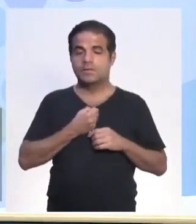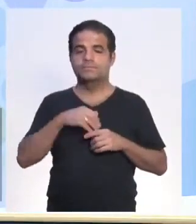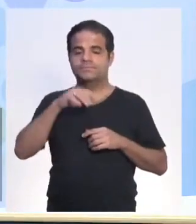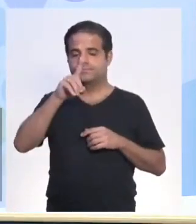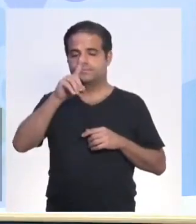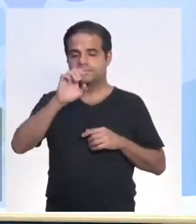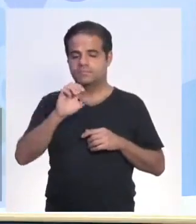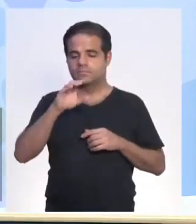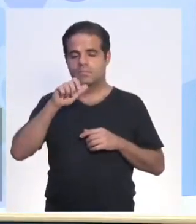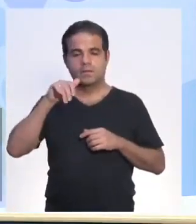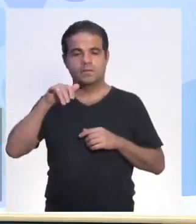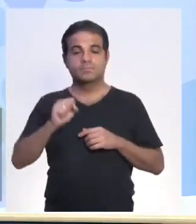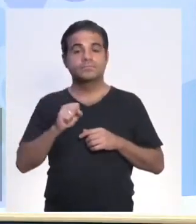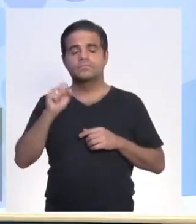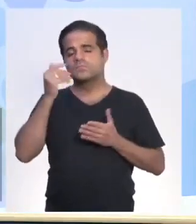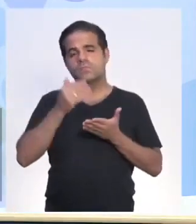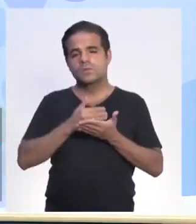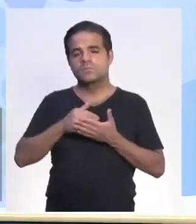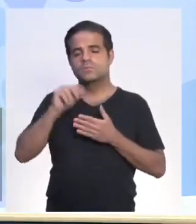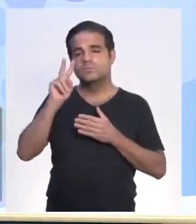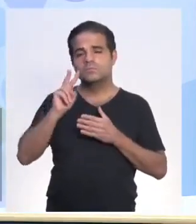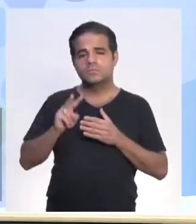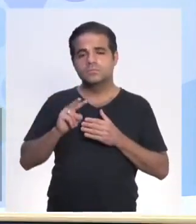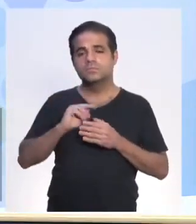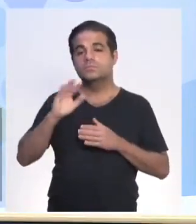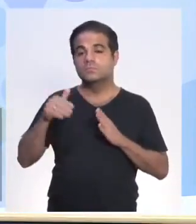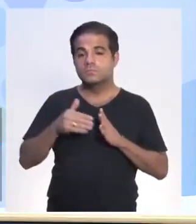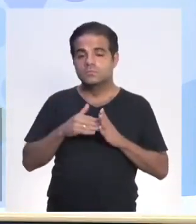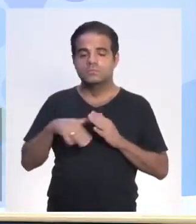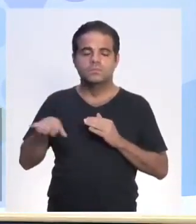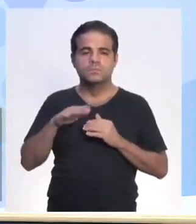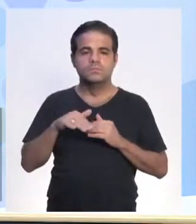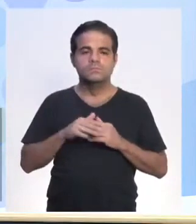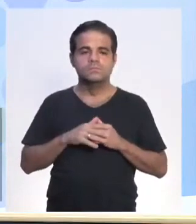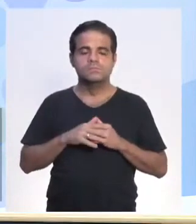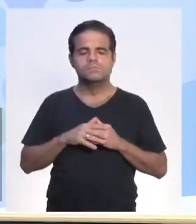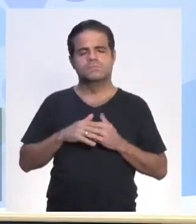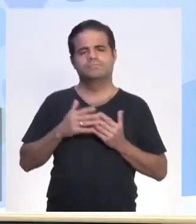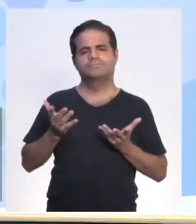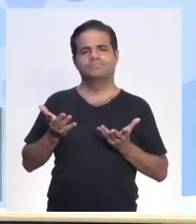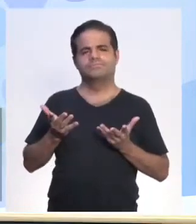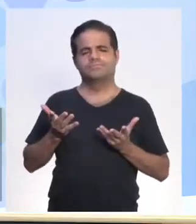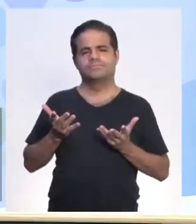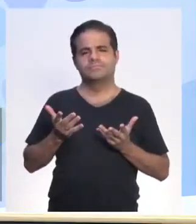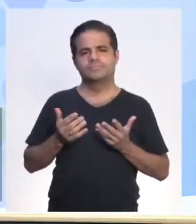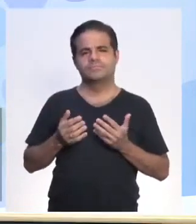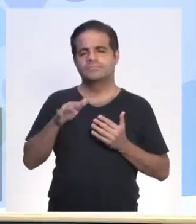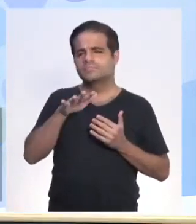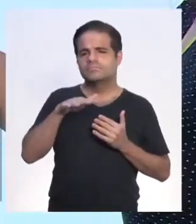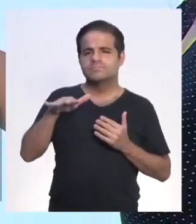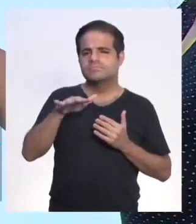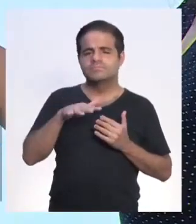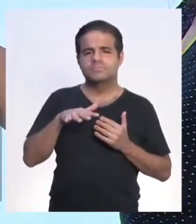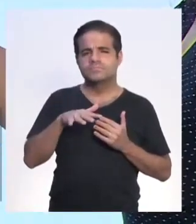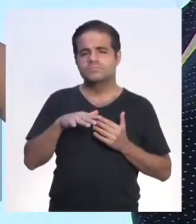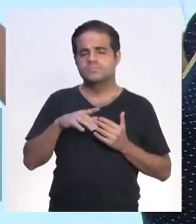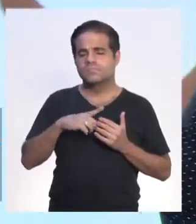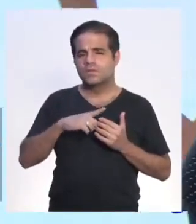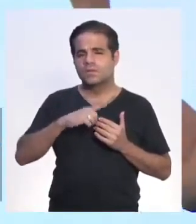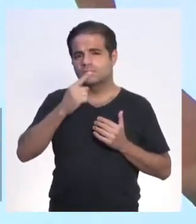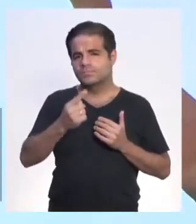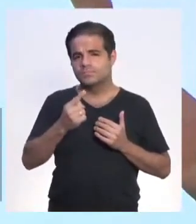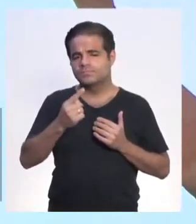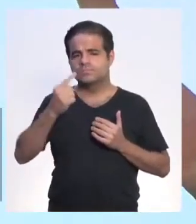decimais. Vou começar olhando a parte inteira. Ah, mas espera aí, a parte inteira, eu só tenho